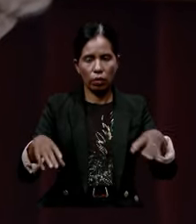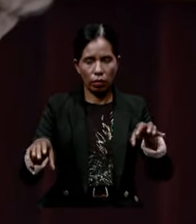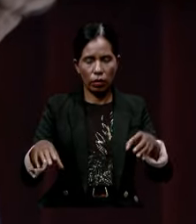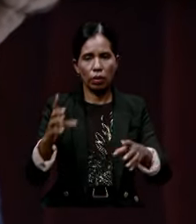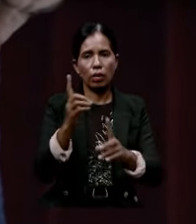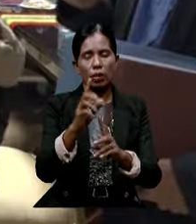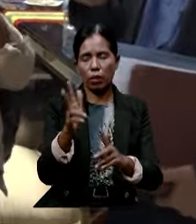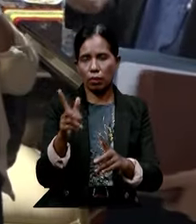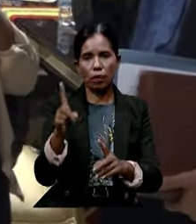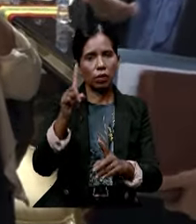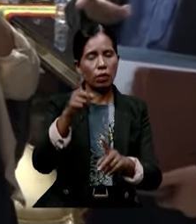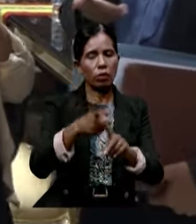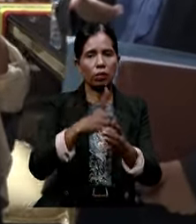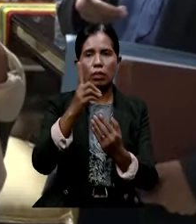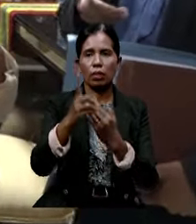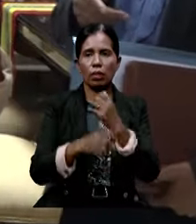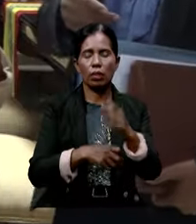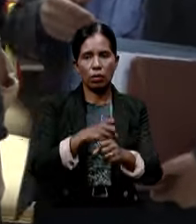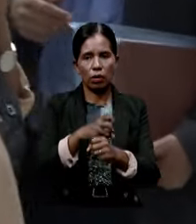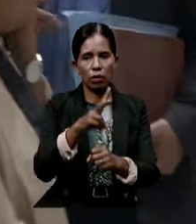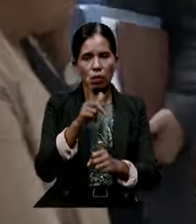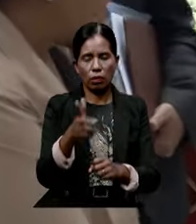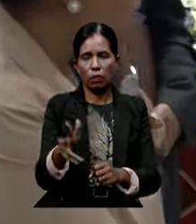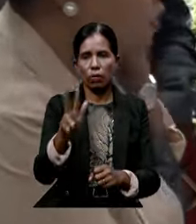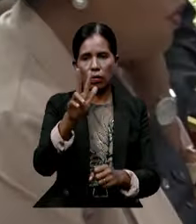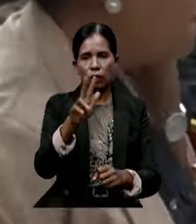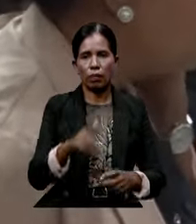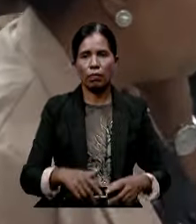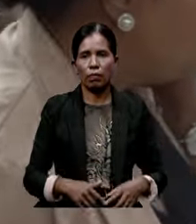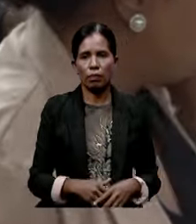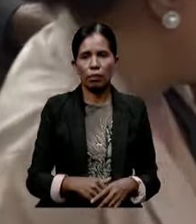em dezembro, tinen rihun rua, rua Nulo Resintolo. Equipa cobertura, GMN.